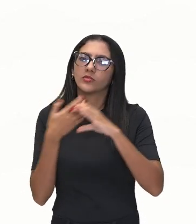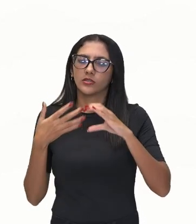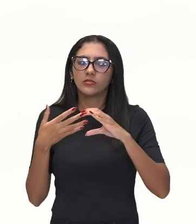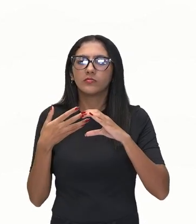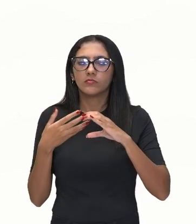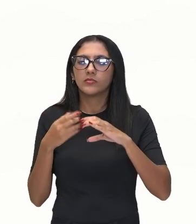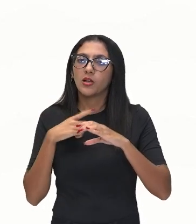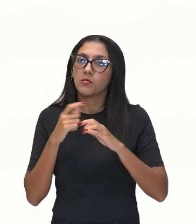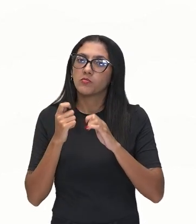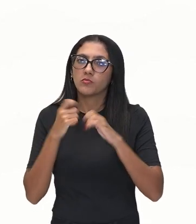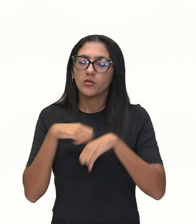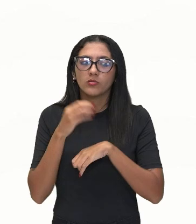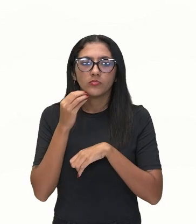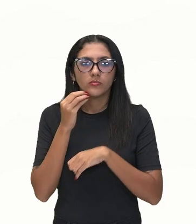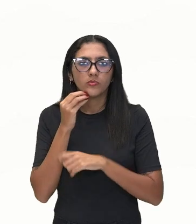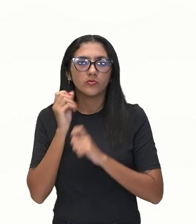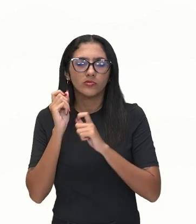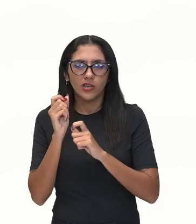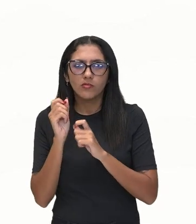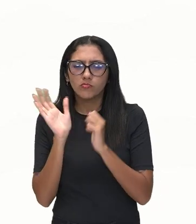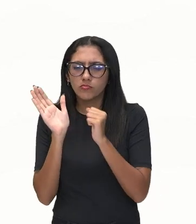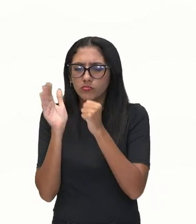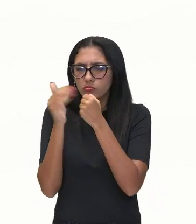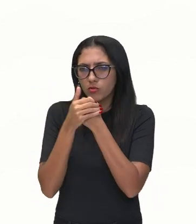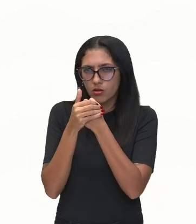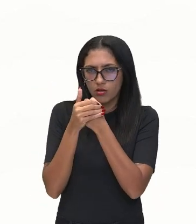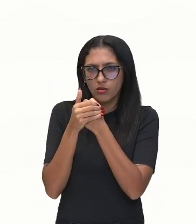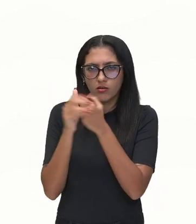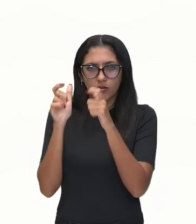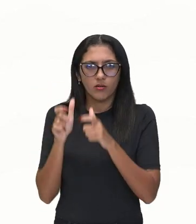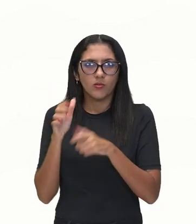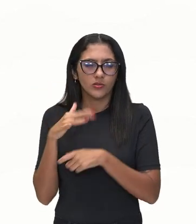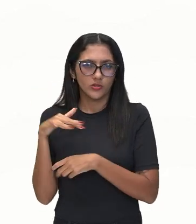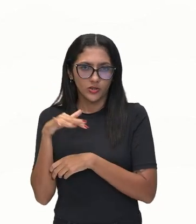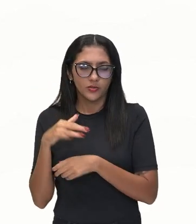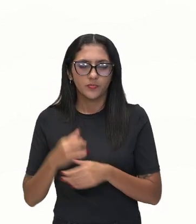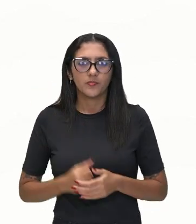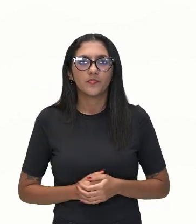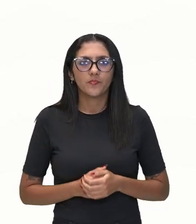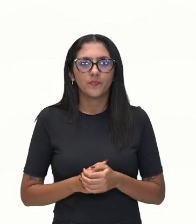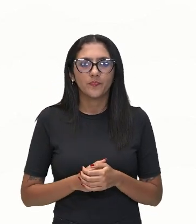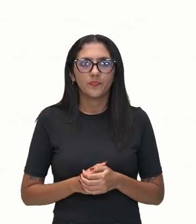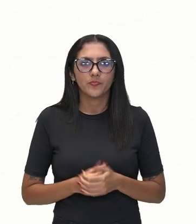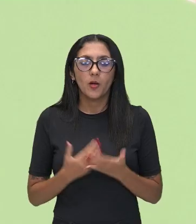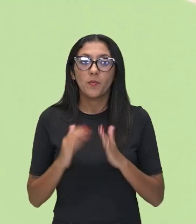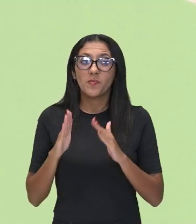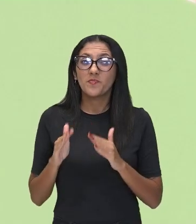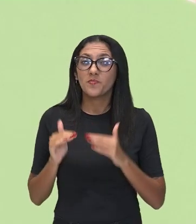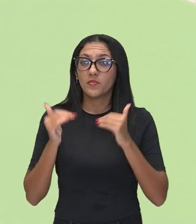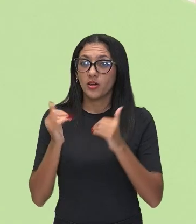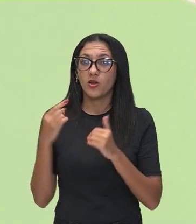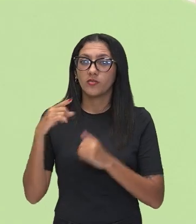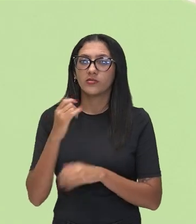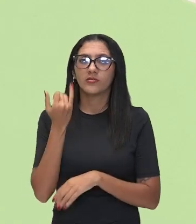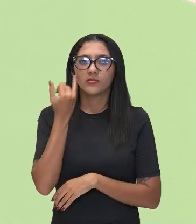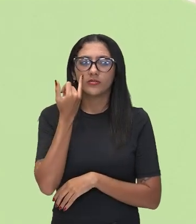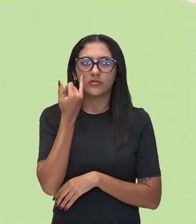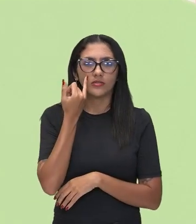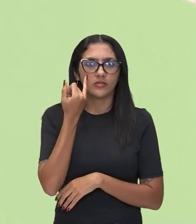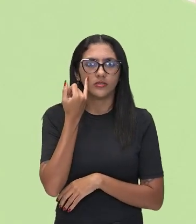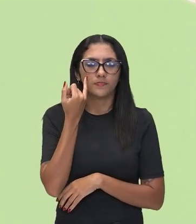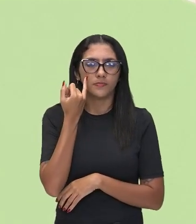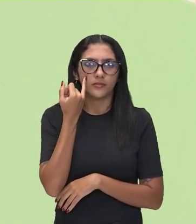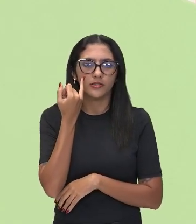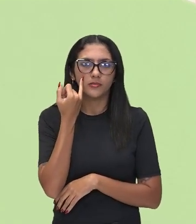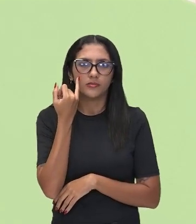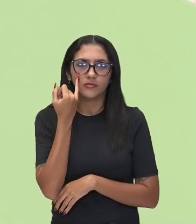então se camuflar ao meio. Mas para isso, para melhor contar essa história, nós temos um vídeo que